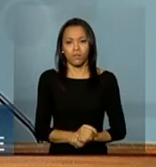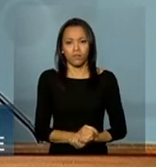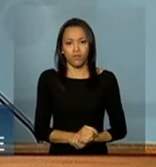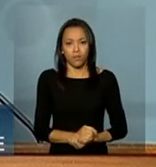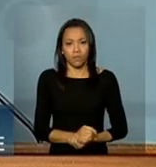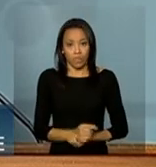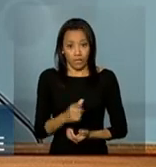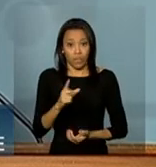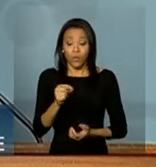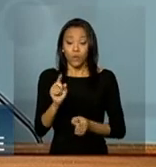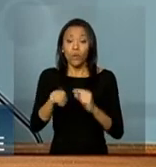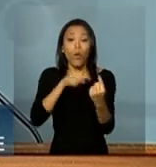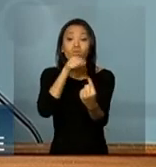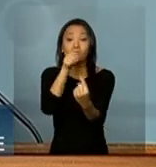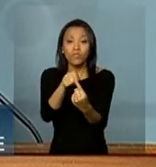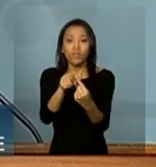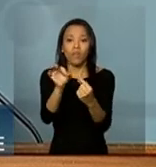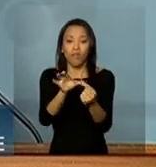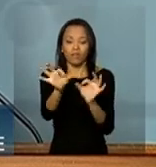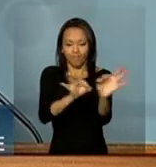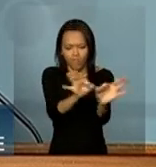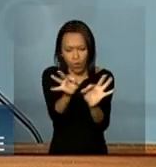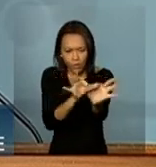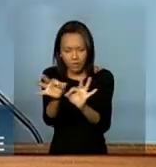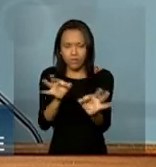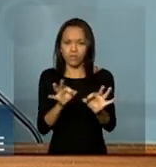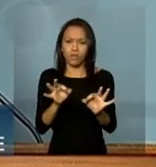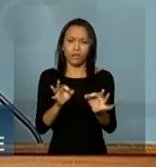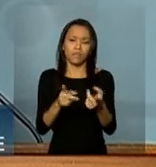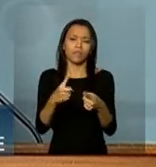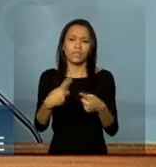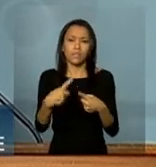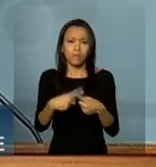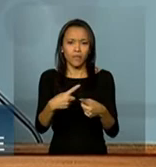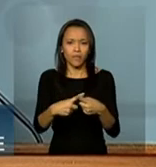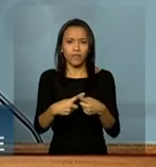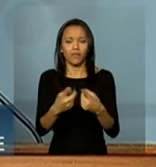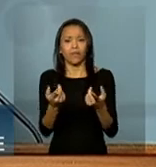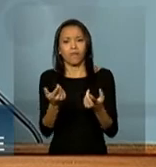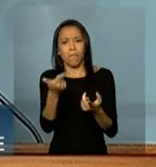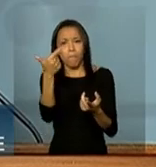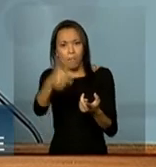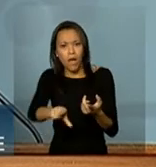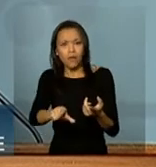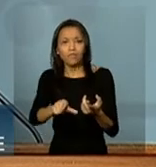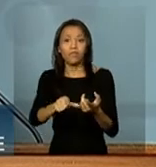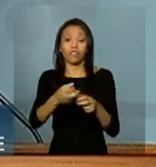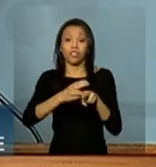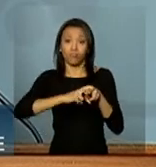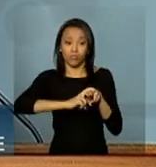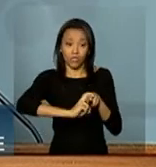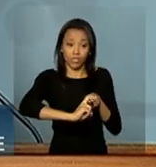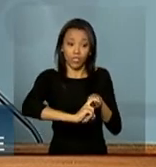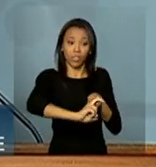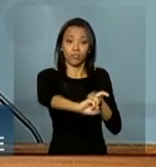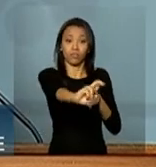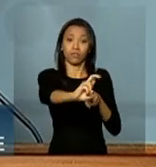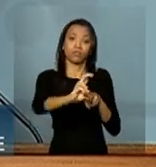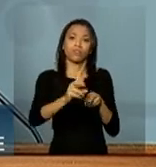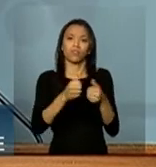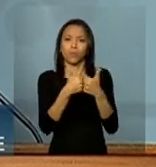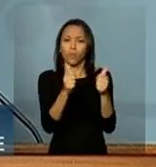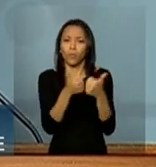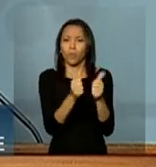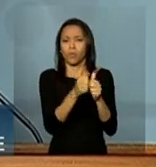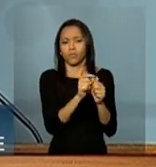a reestruturação e recuperação e implantação de estações de integração de transporte